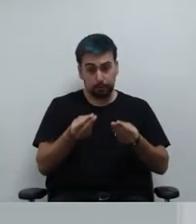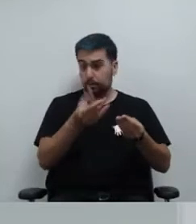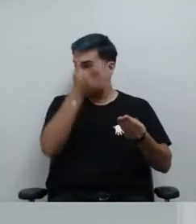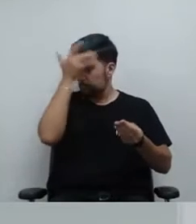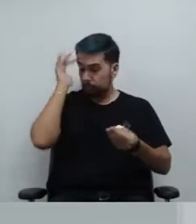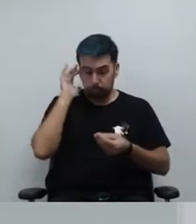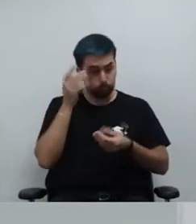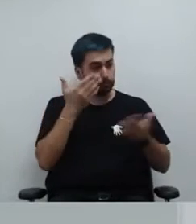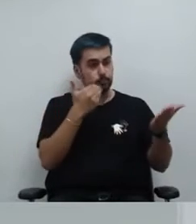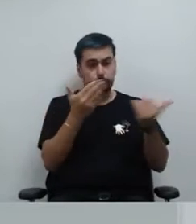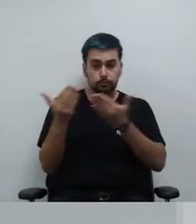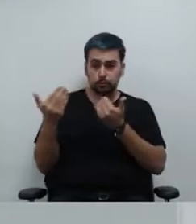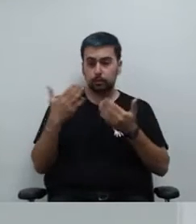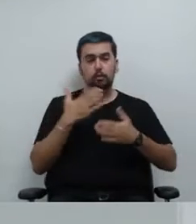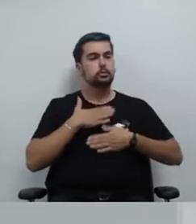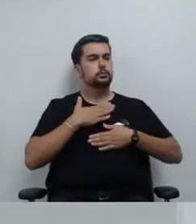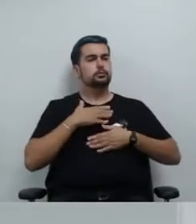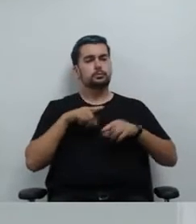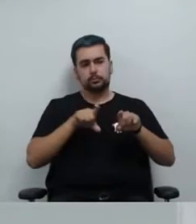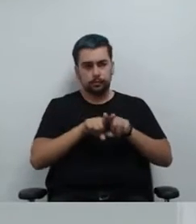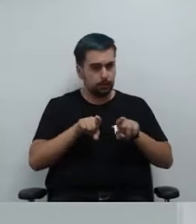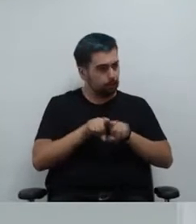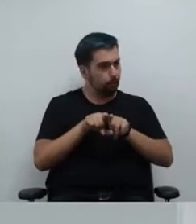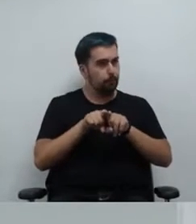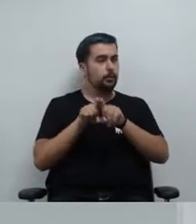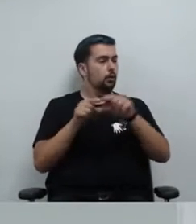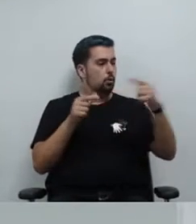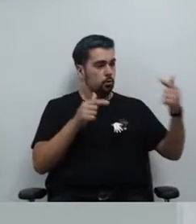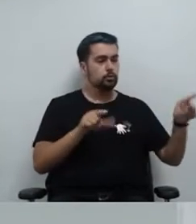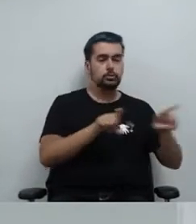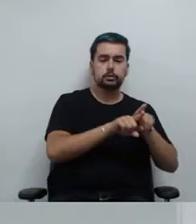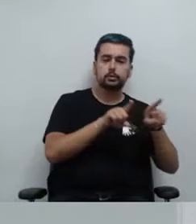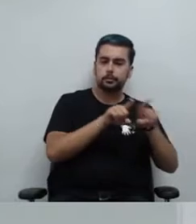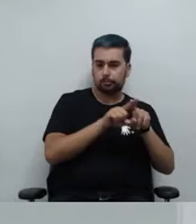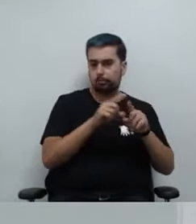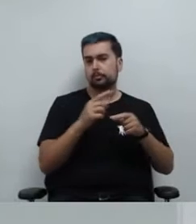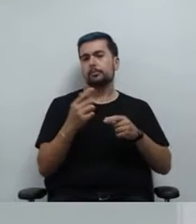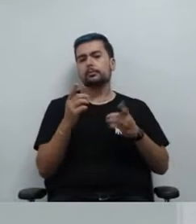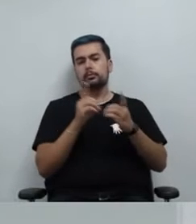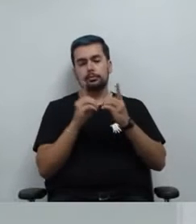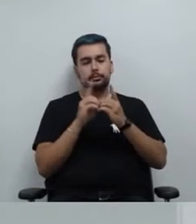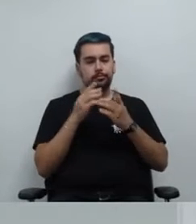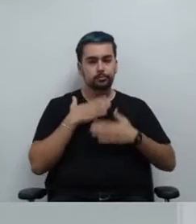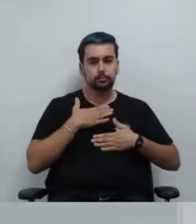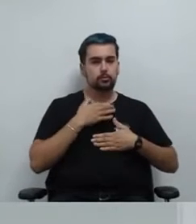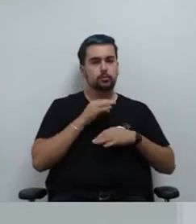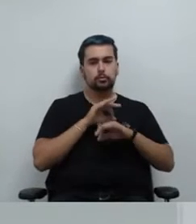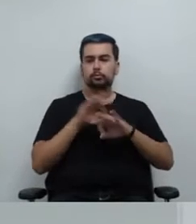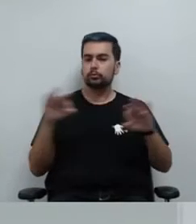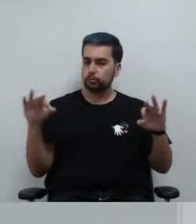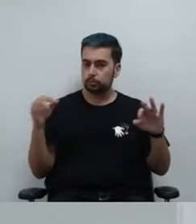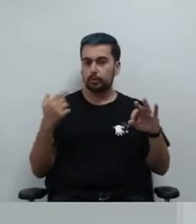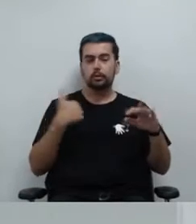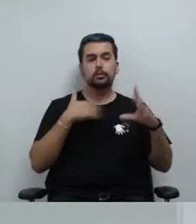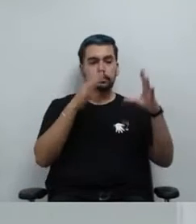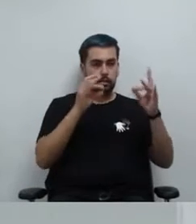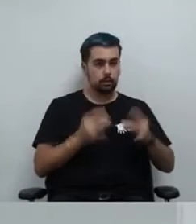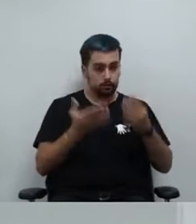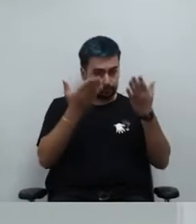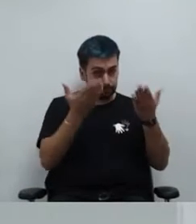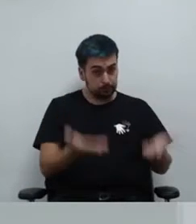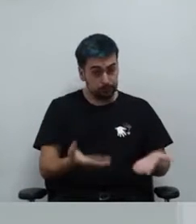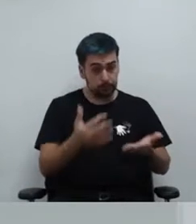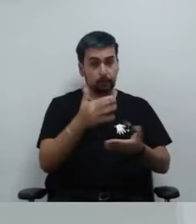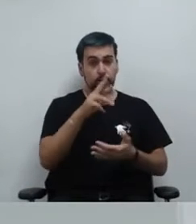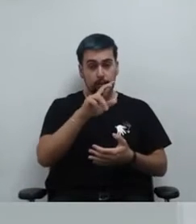na minha pessoa aqui. Não sou ele como os demais, mas eu gostaria de fazer esse destaque a Vossa Excelência aqui. E queria dizer a Vossa Excelência